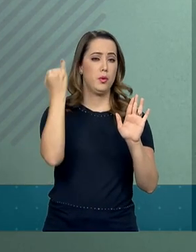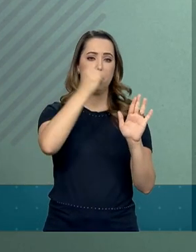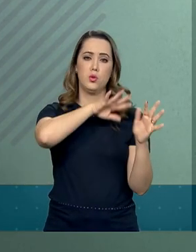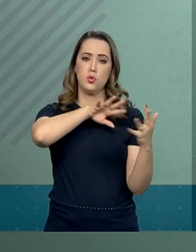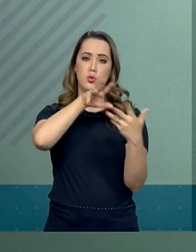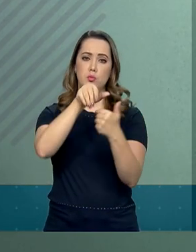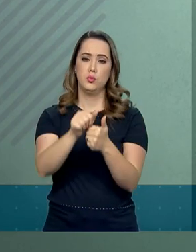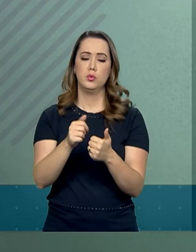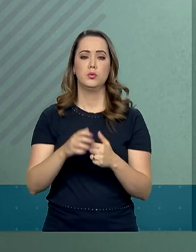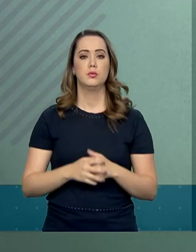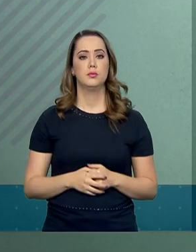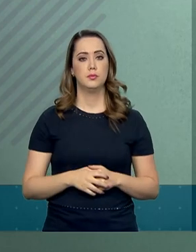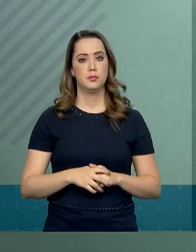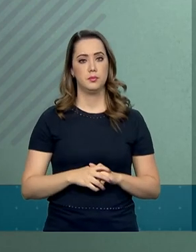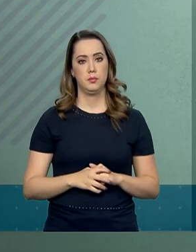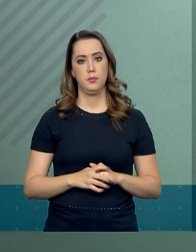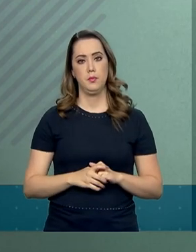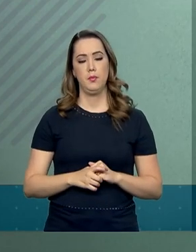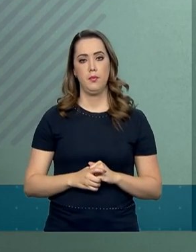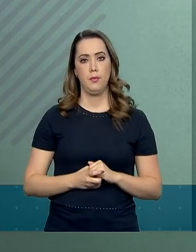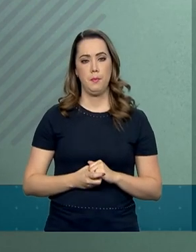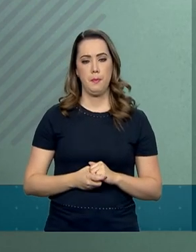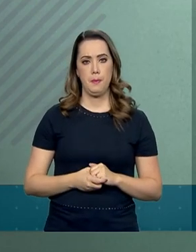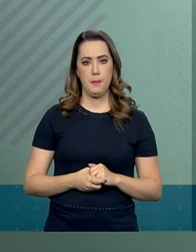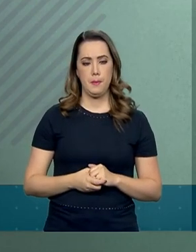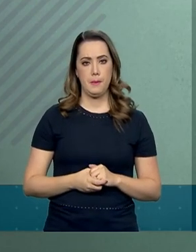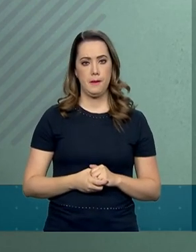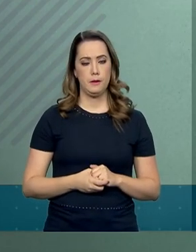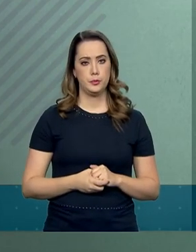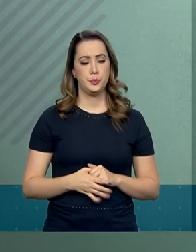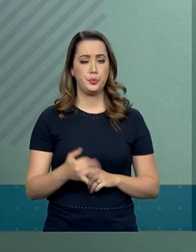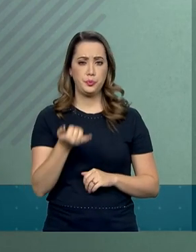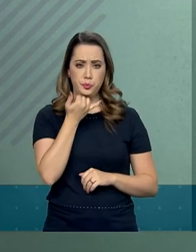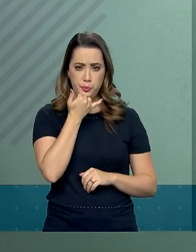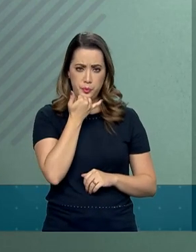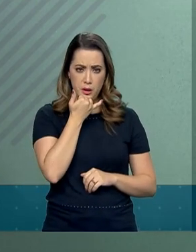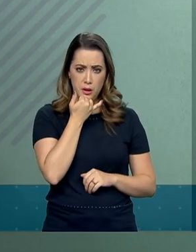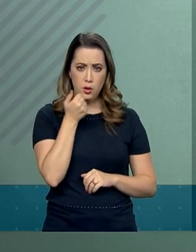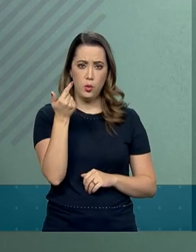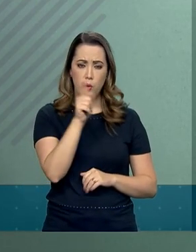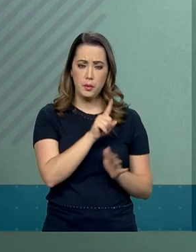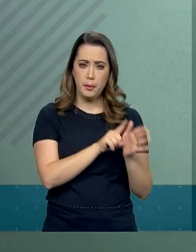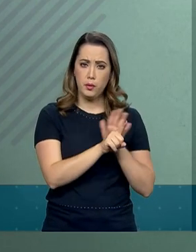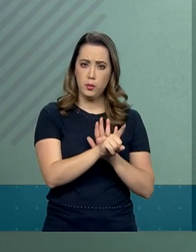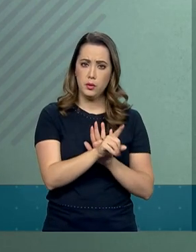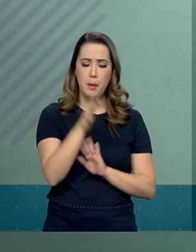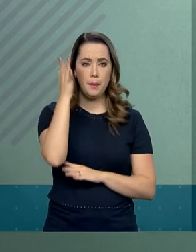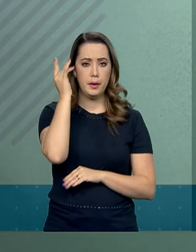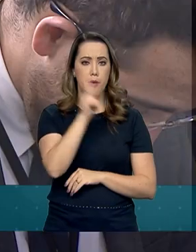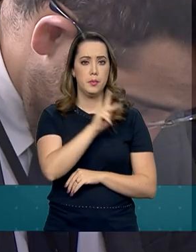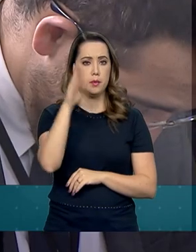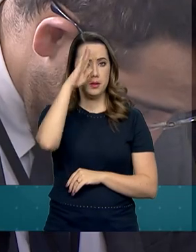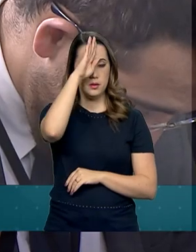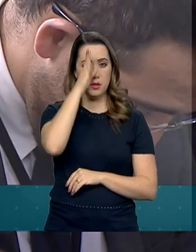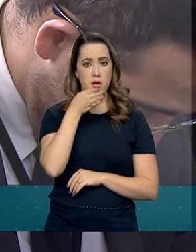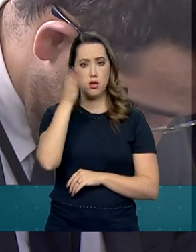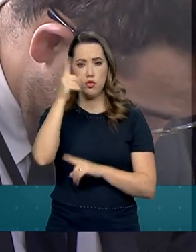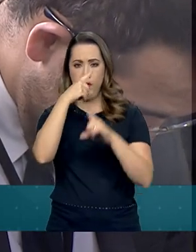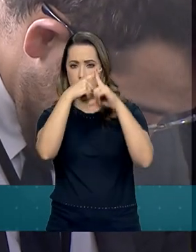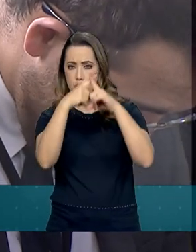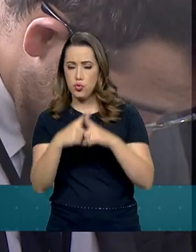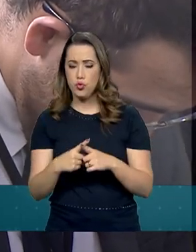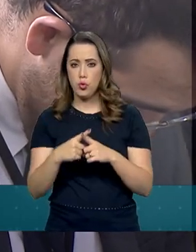o perdão é desculpa para tarefas mais uma questão amanhã o presidente comentou que vai ao jogo do brasil não ocorre